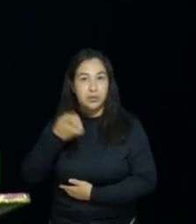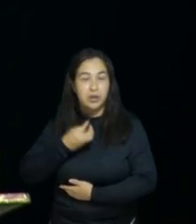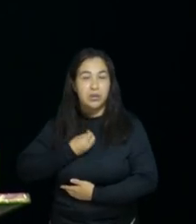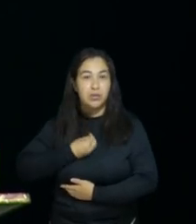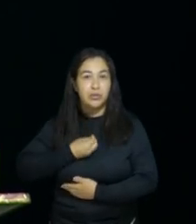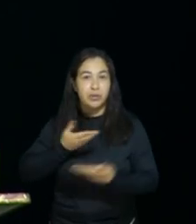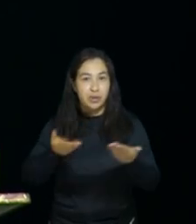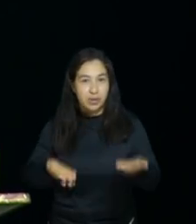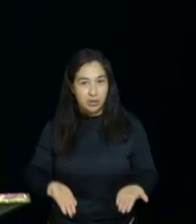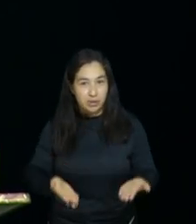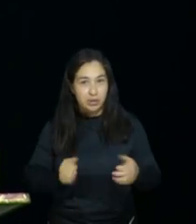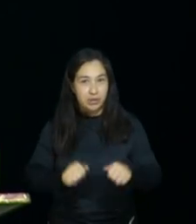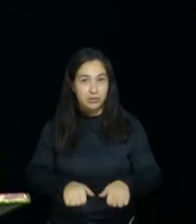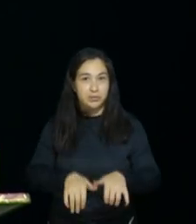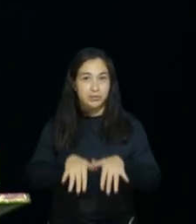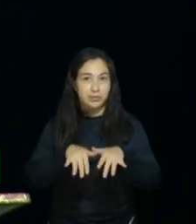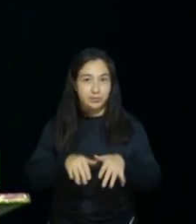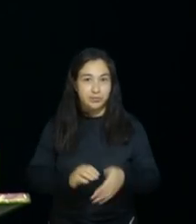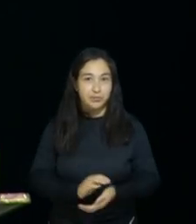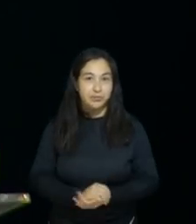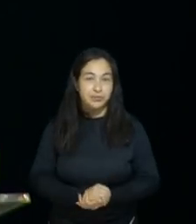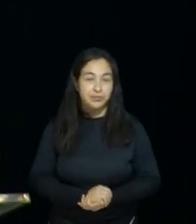aqui nessa sessão.